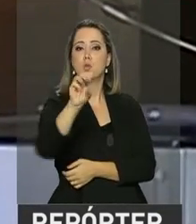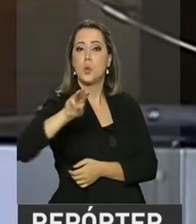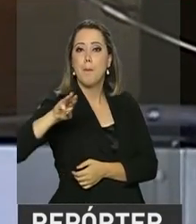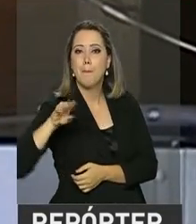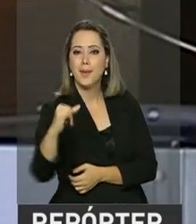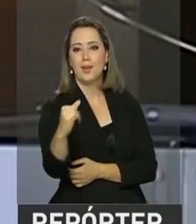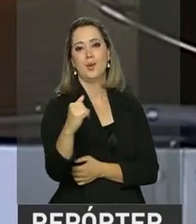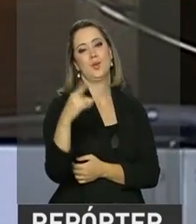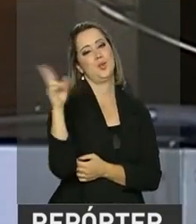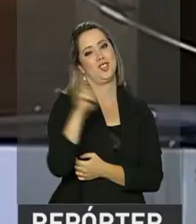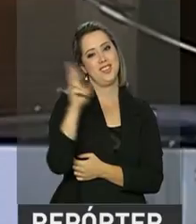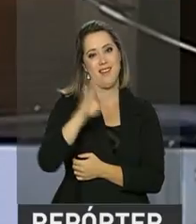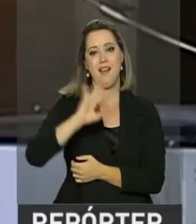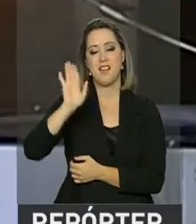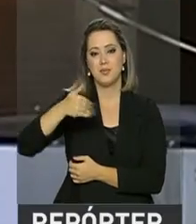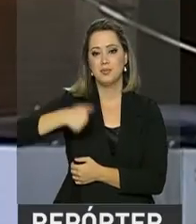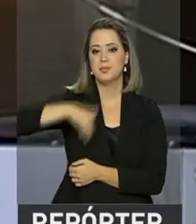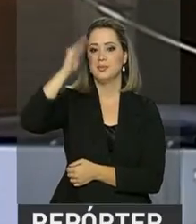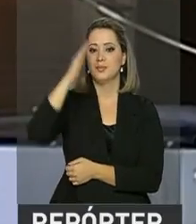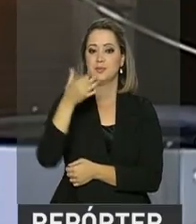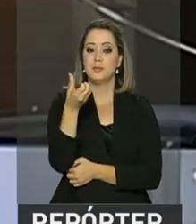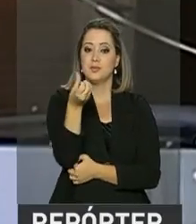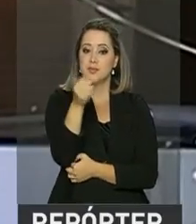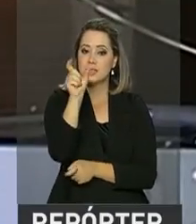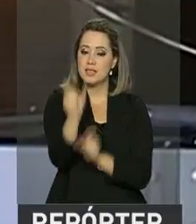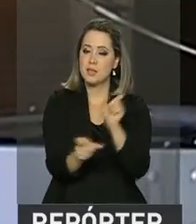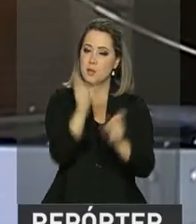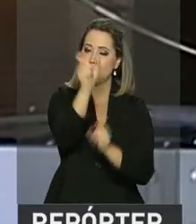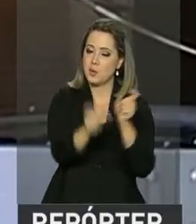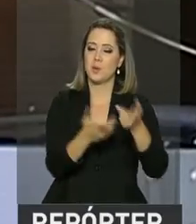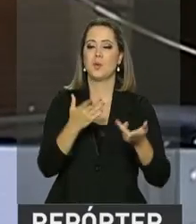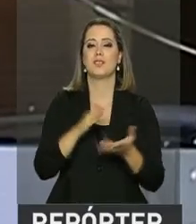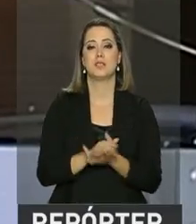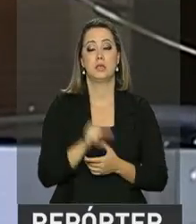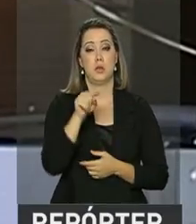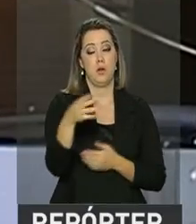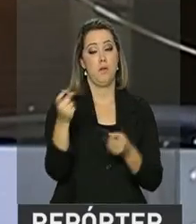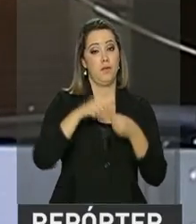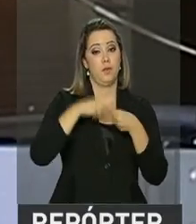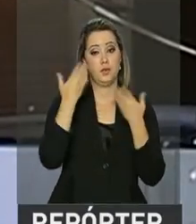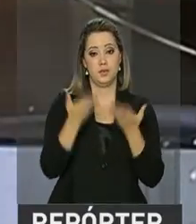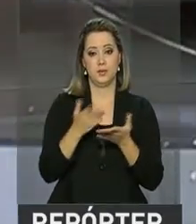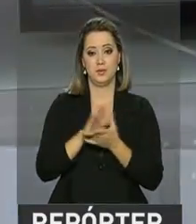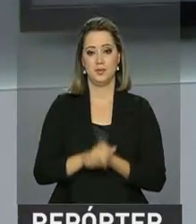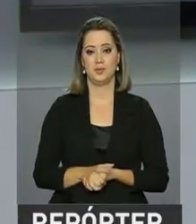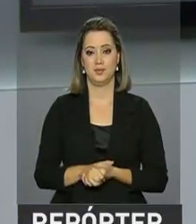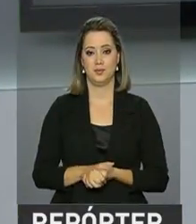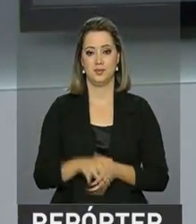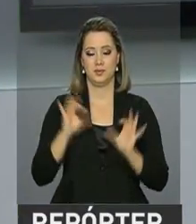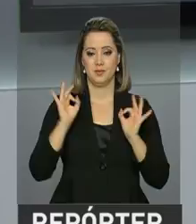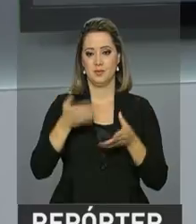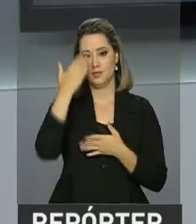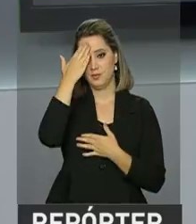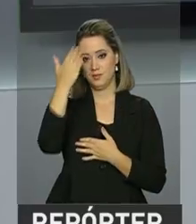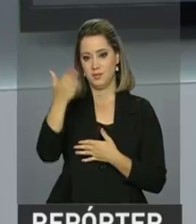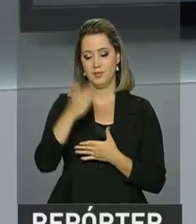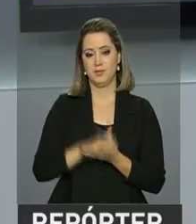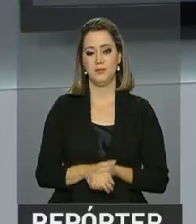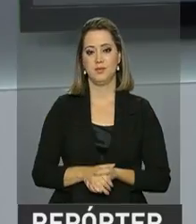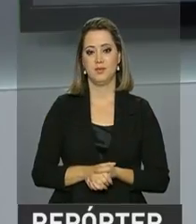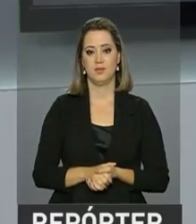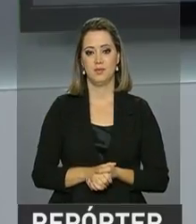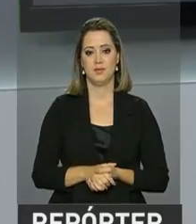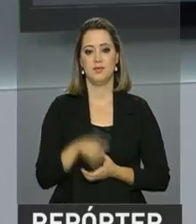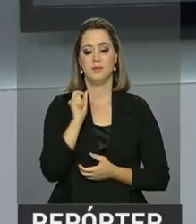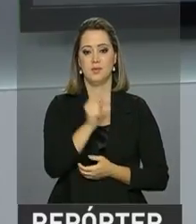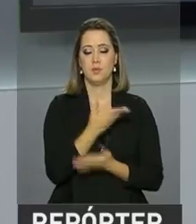deais a mais também de 16 milhões de trabalhadores eu volto com você no estúdio Roberto tá certo Beatriz obrigado a você